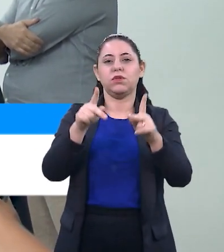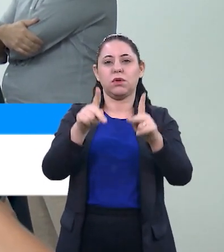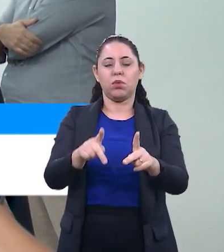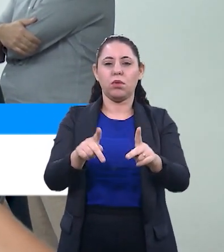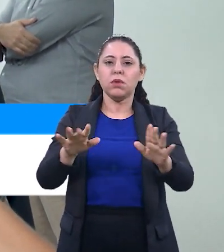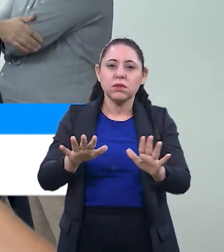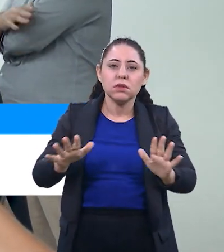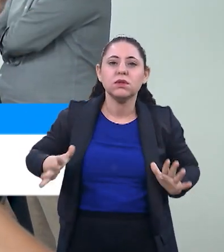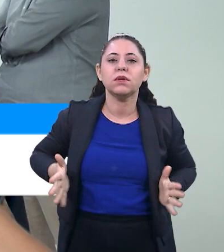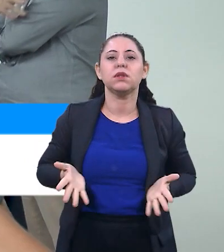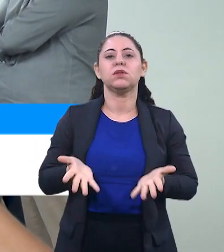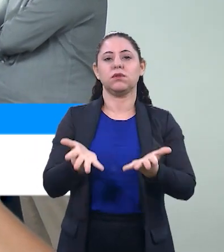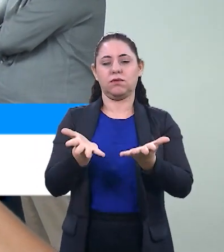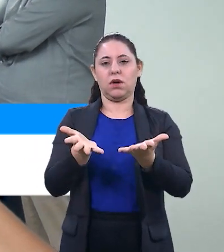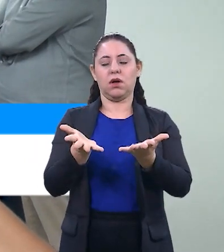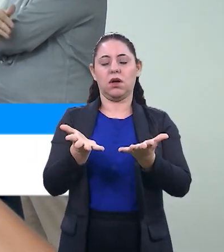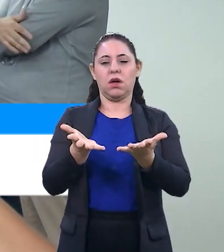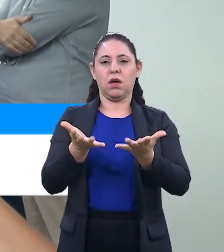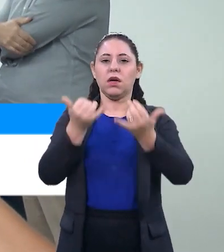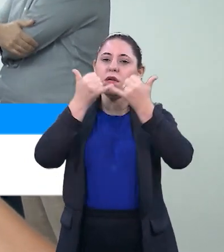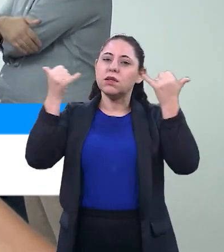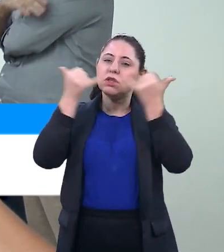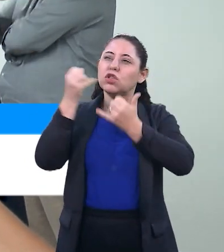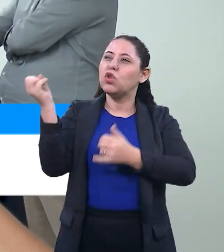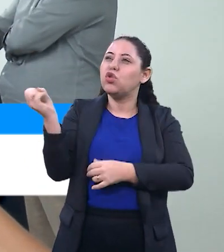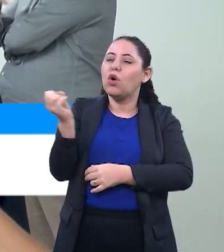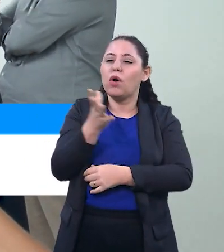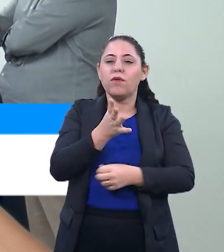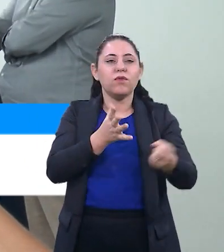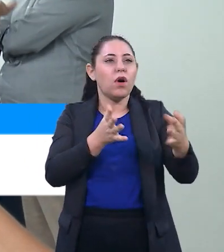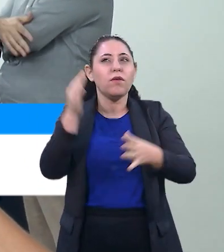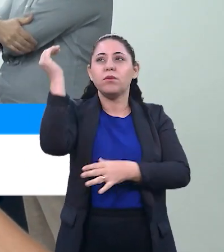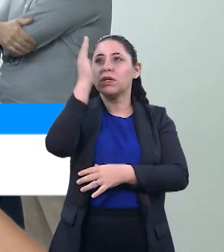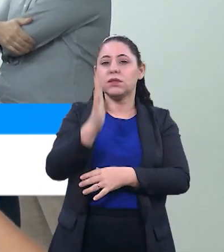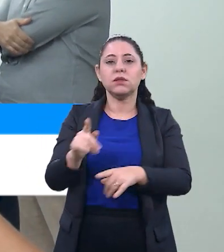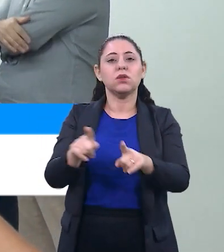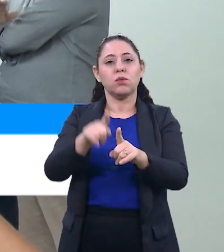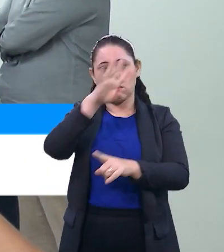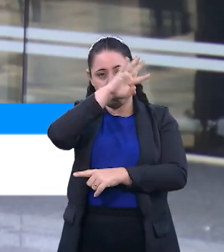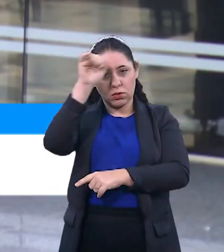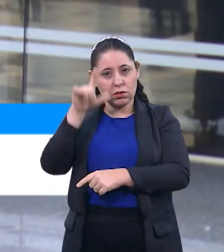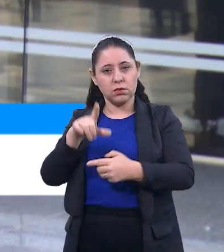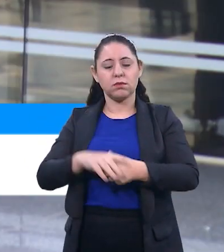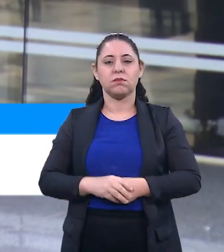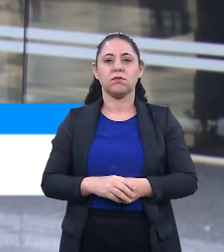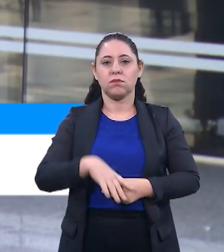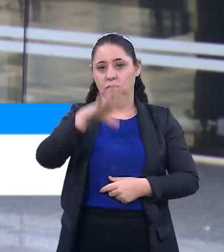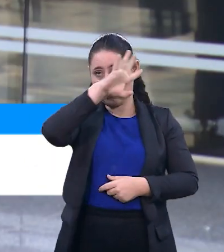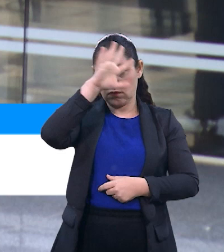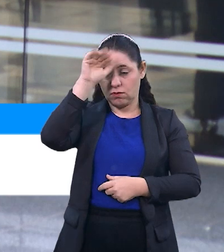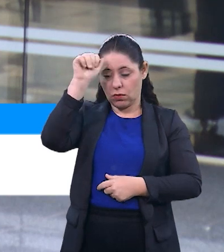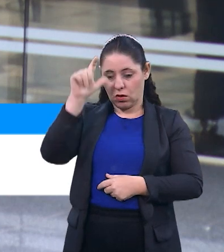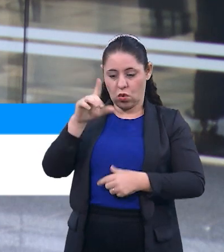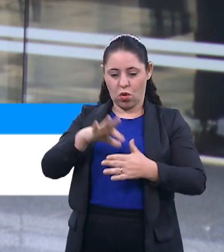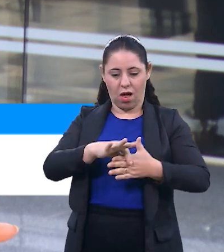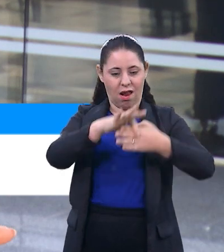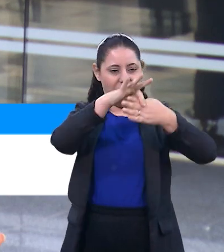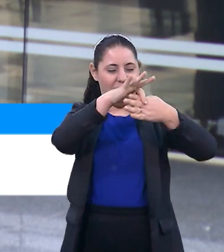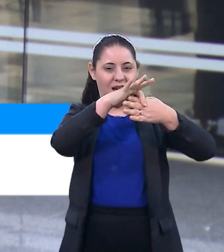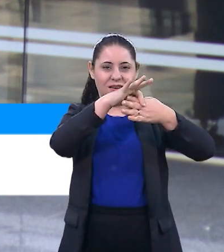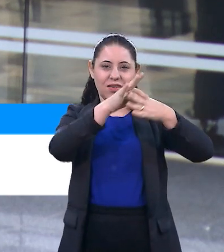políticas públicas e incentivar cada vez mais as energias renováveis, tanto no Mato Grosso do Sul como no Brasil também. Mato Grosso do Sul tem se